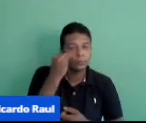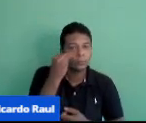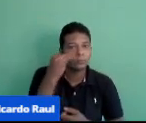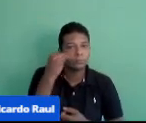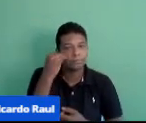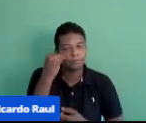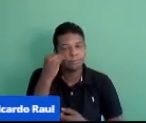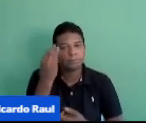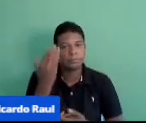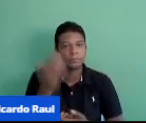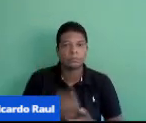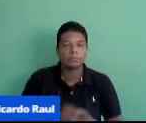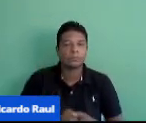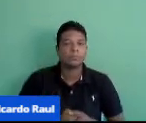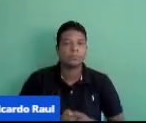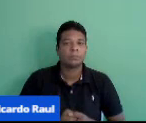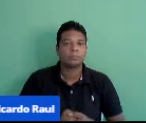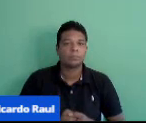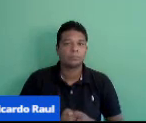É só.